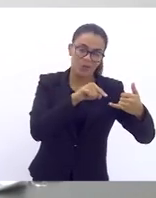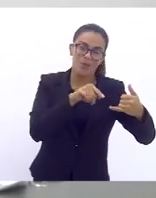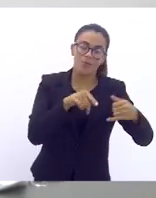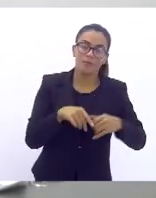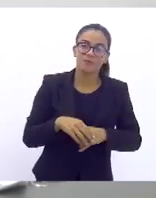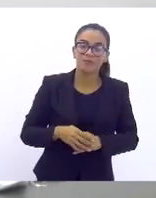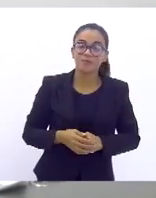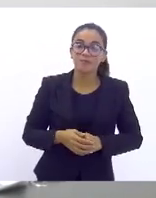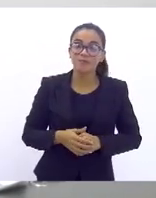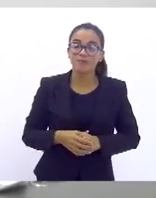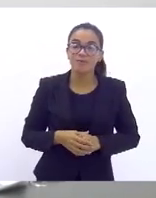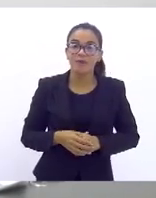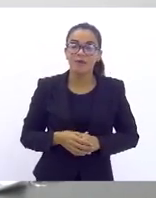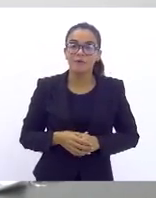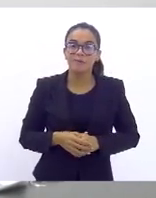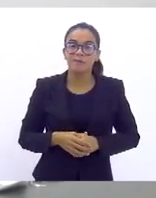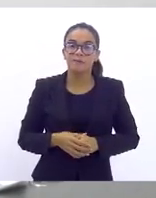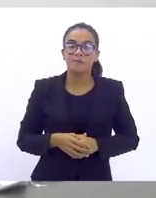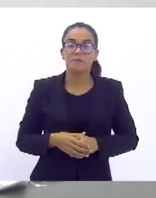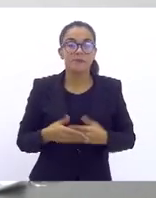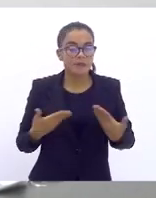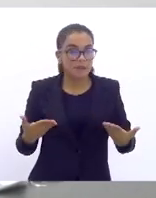Então realmente